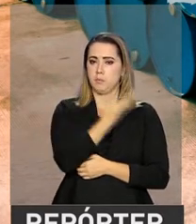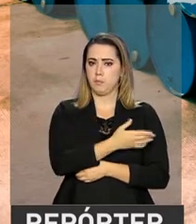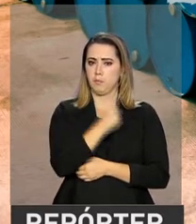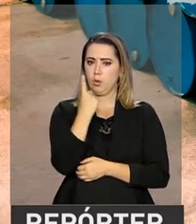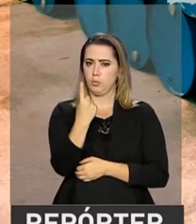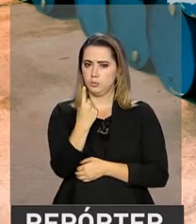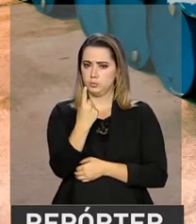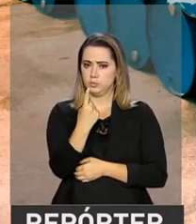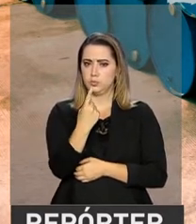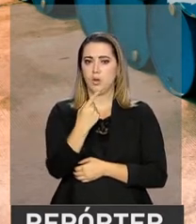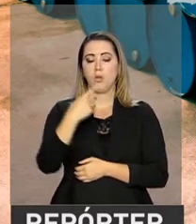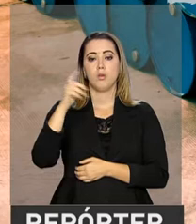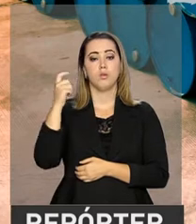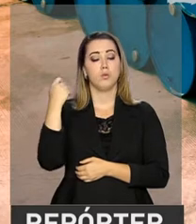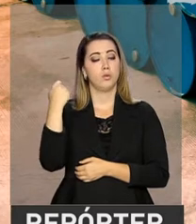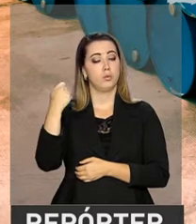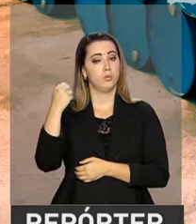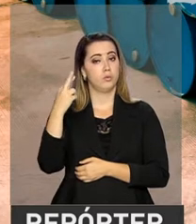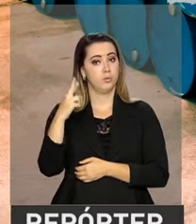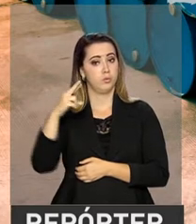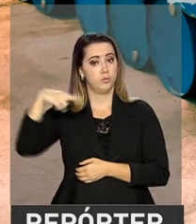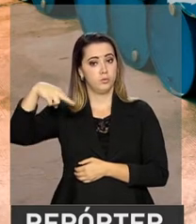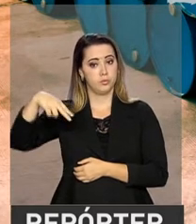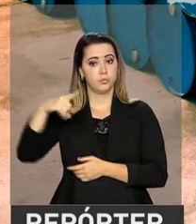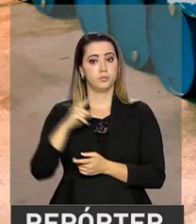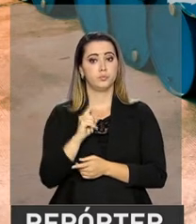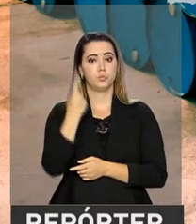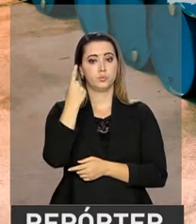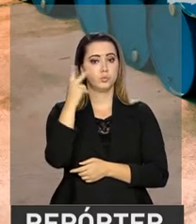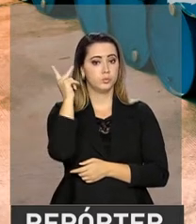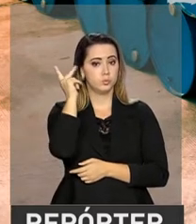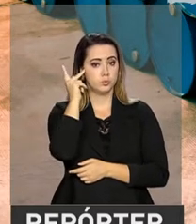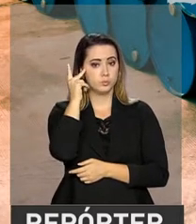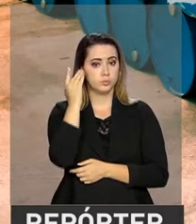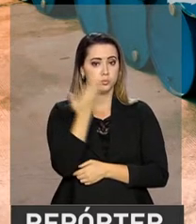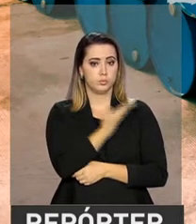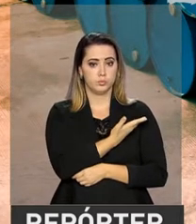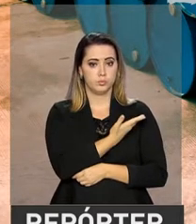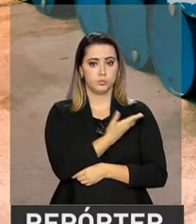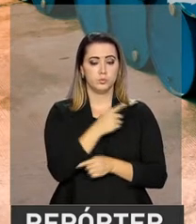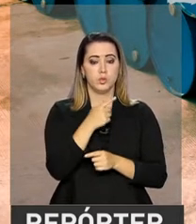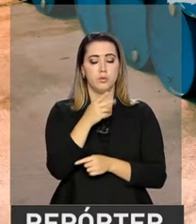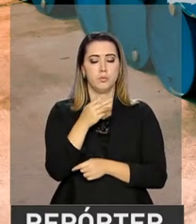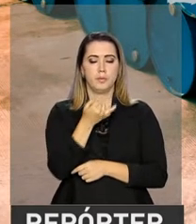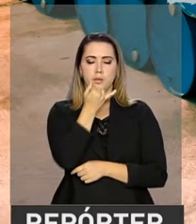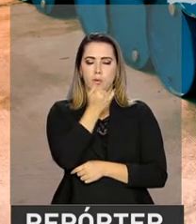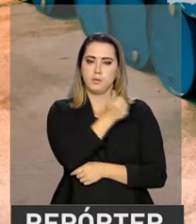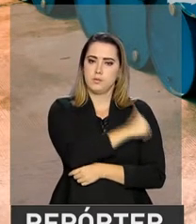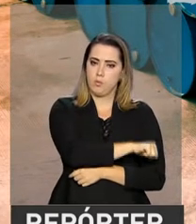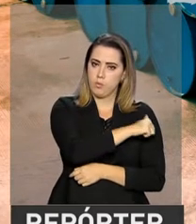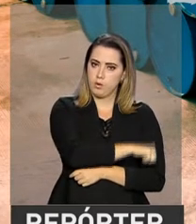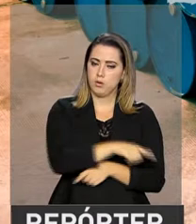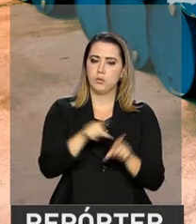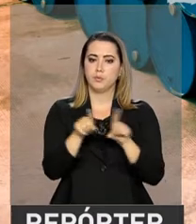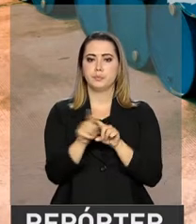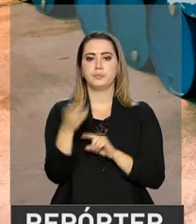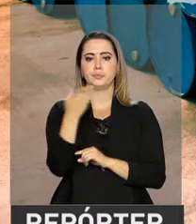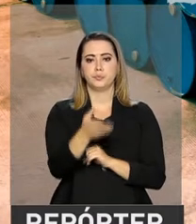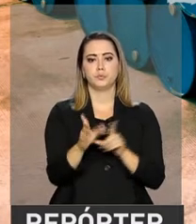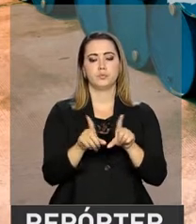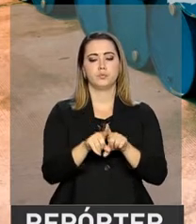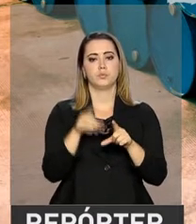potiguar no rio grande do norte 11 na bacia de santos na costa do rio de janeiro sete na bacia do recôncavo